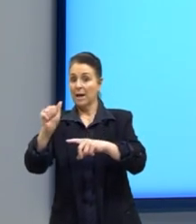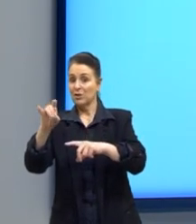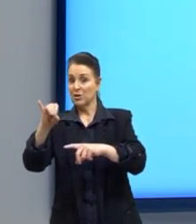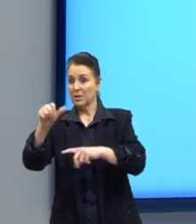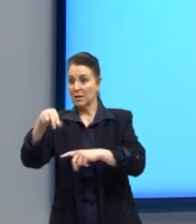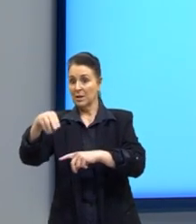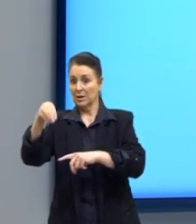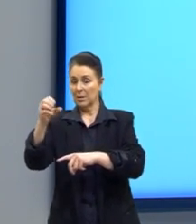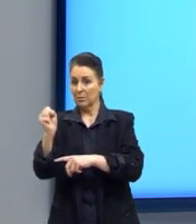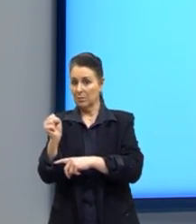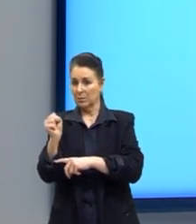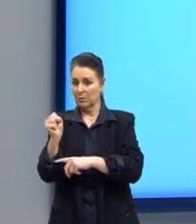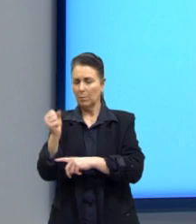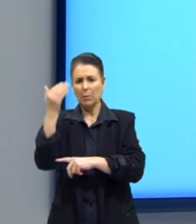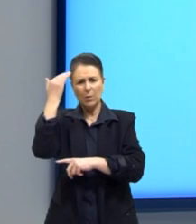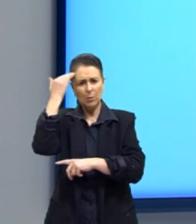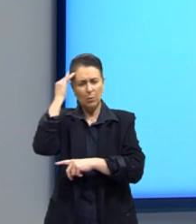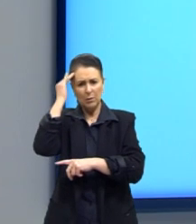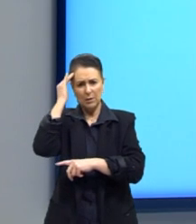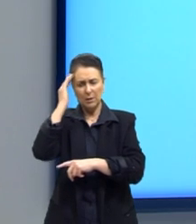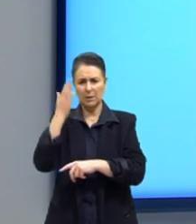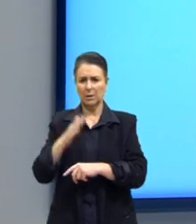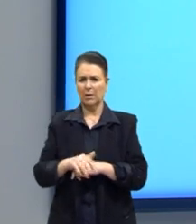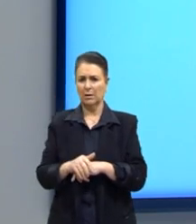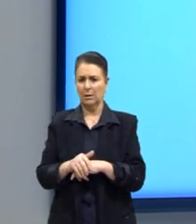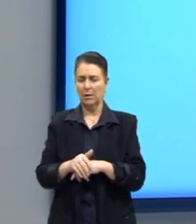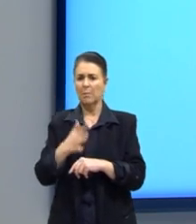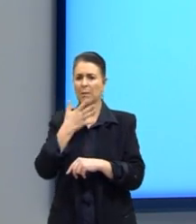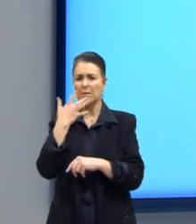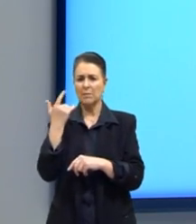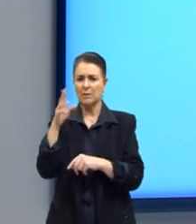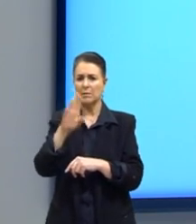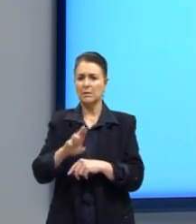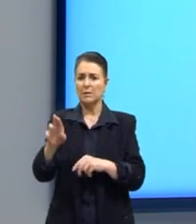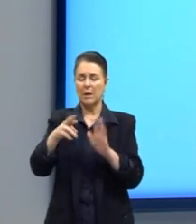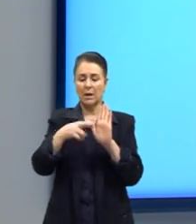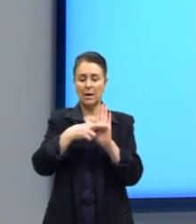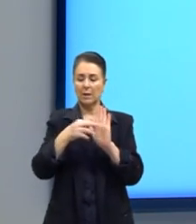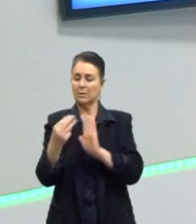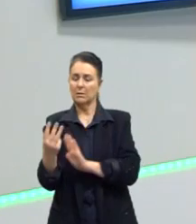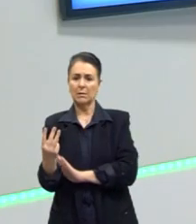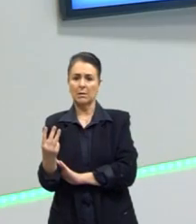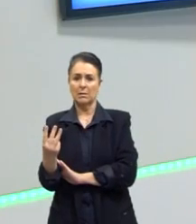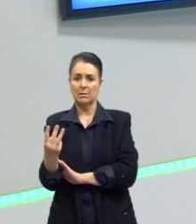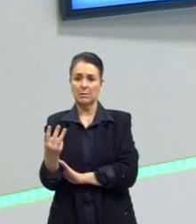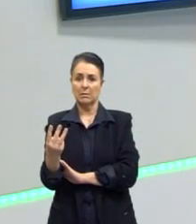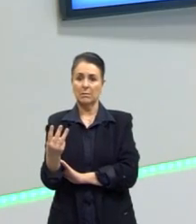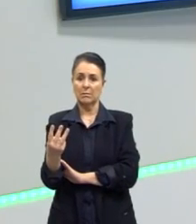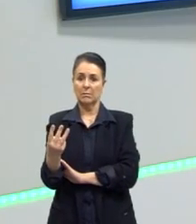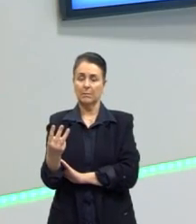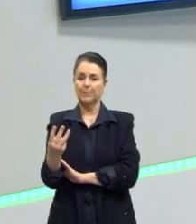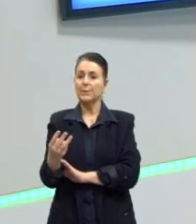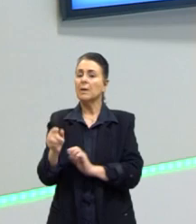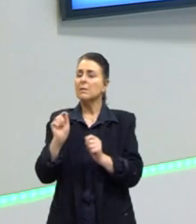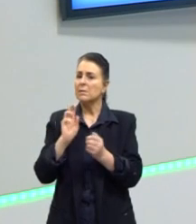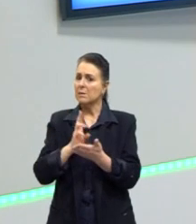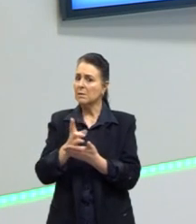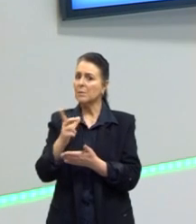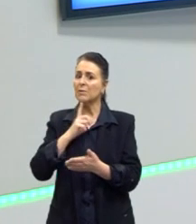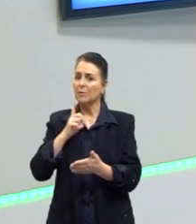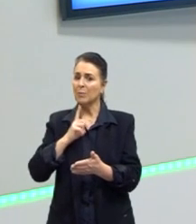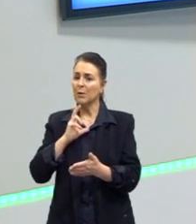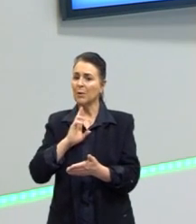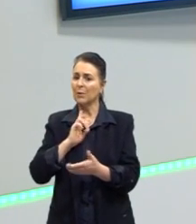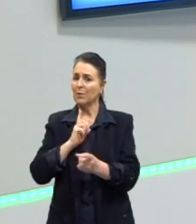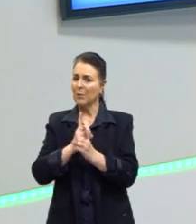ai mas eu não consegui entender dessa forma eu acho mais fácil fazer a regra de três não tem problema gente sempre nós vamos chegar no mesmo